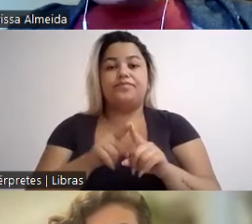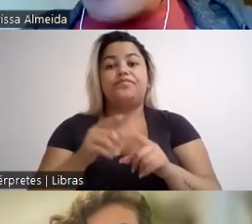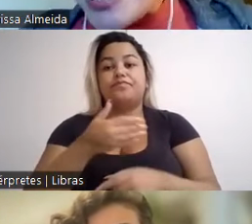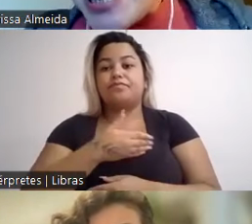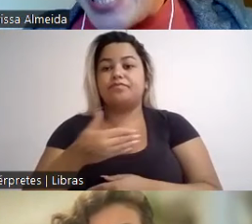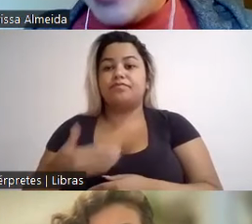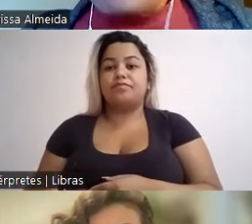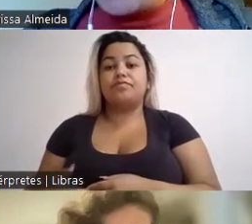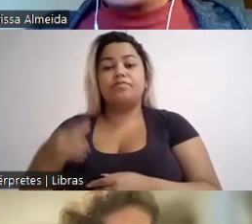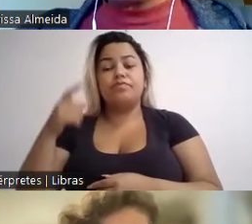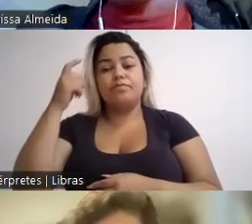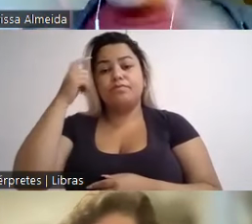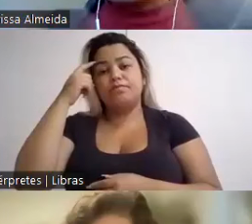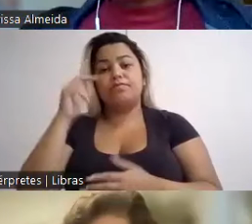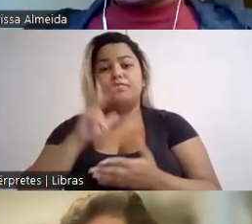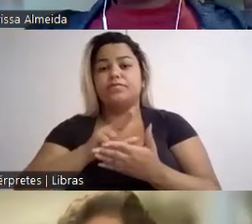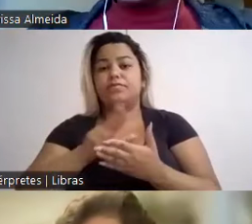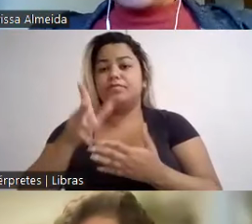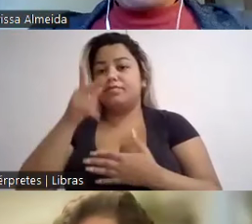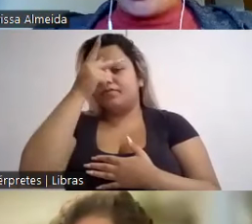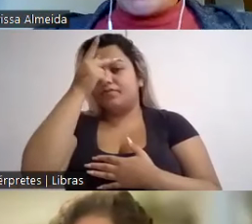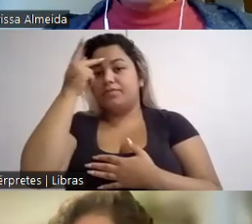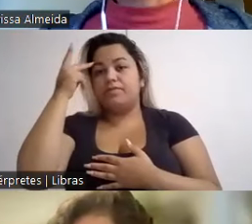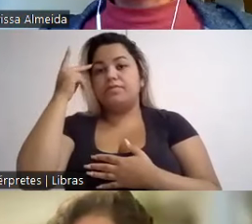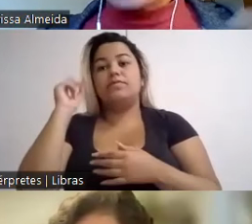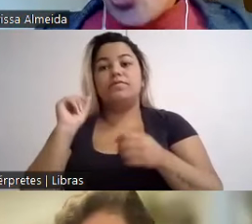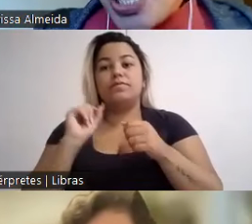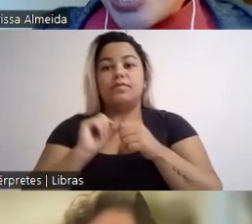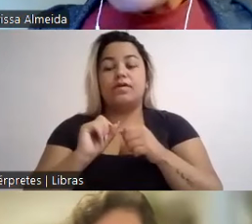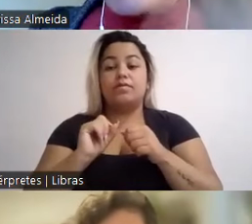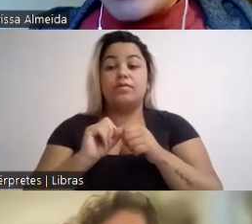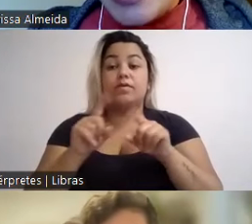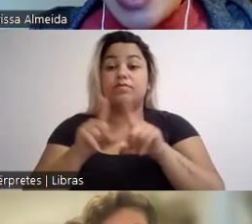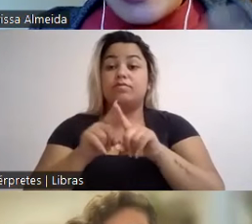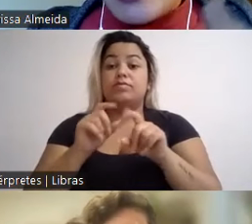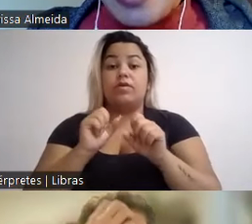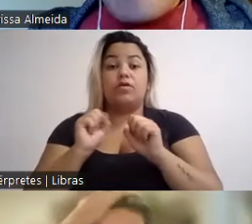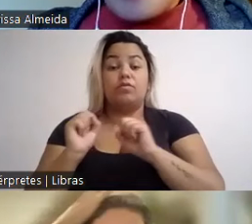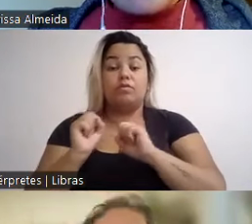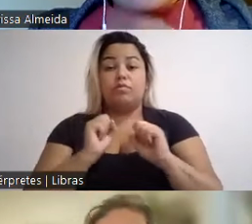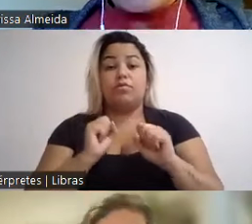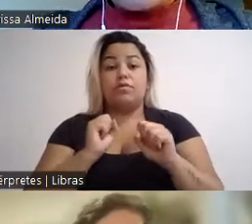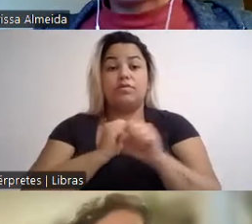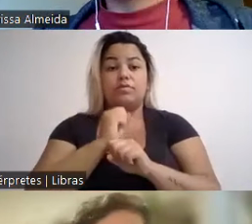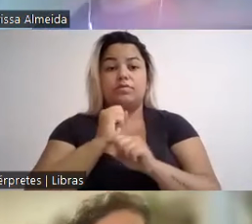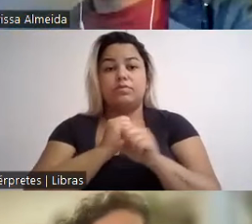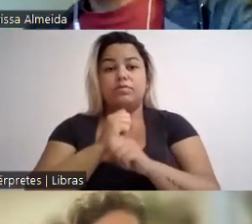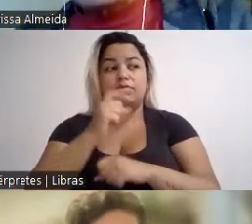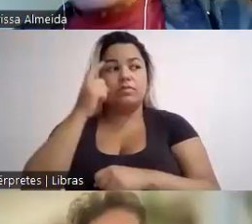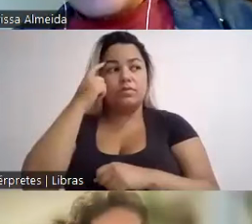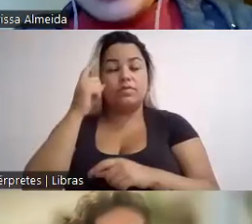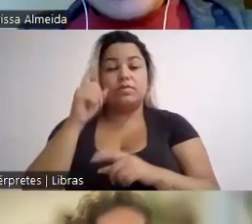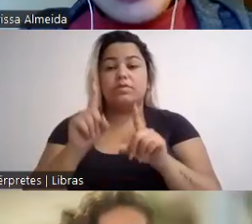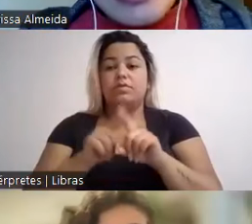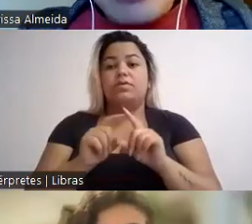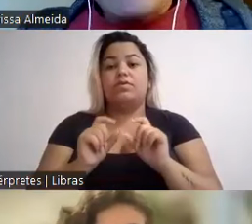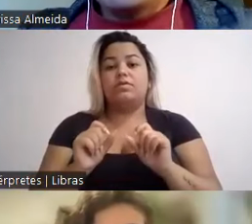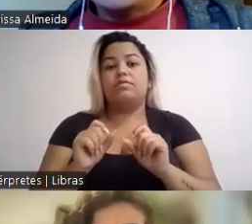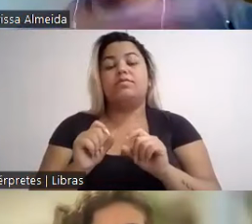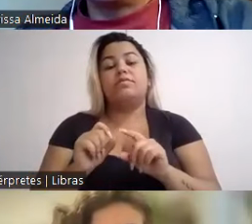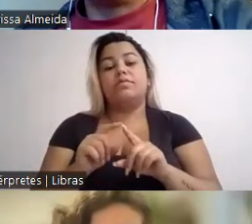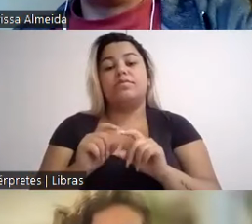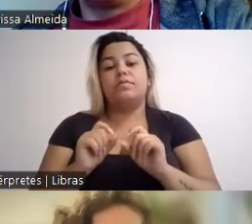ideias, a diversidade de pessoas na governança faz com que a gente possa construir essas ideias, né, super criativas. A sinalização